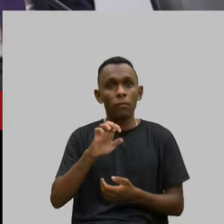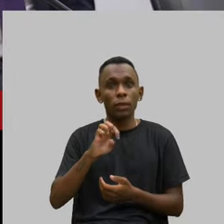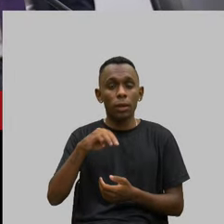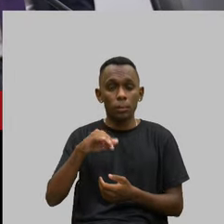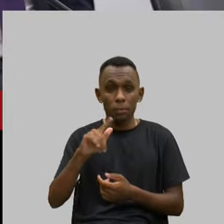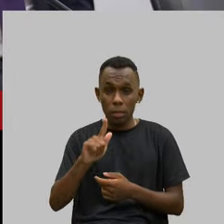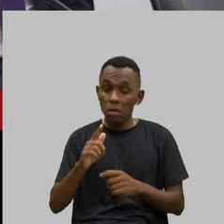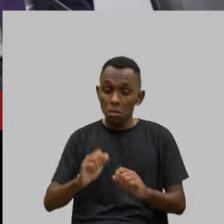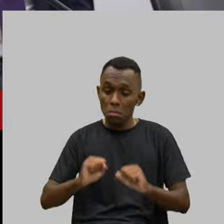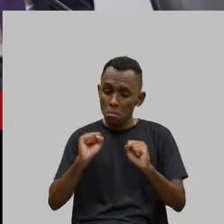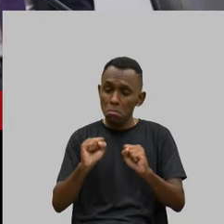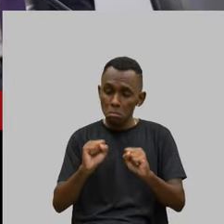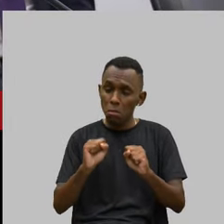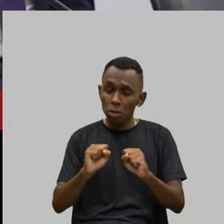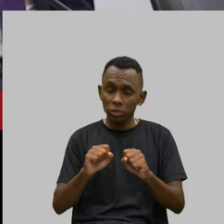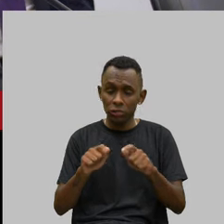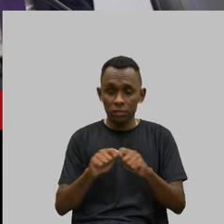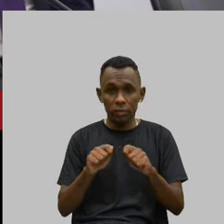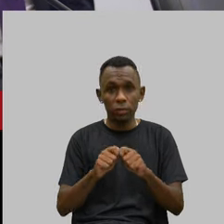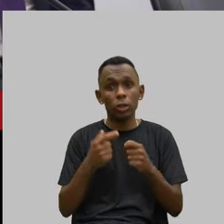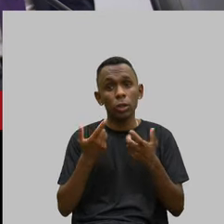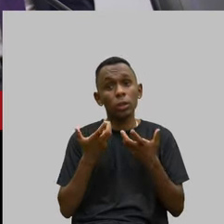isso nós